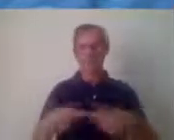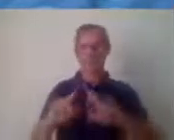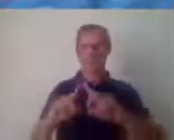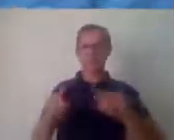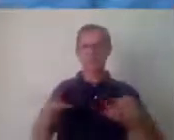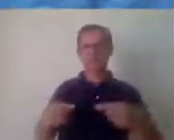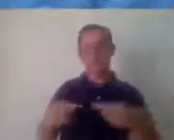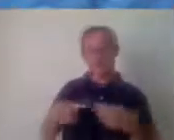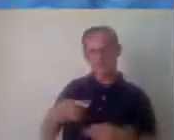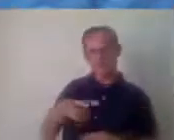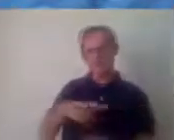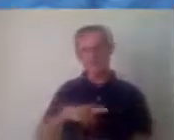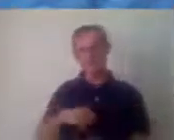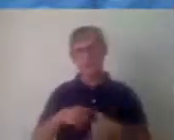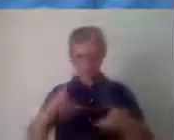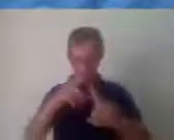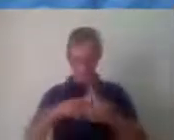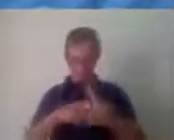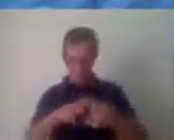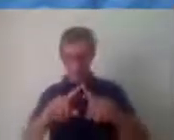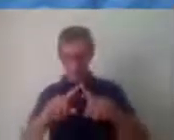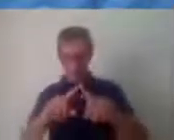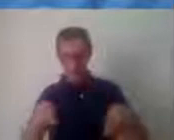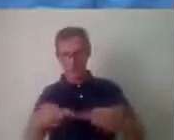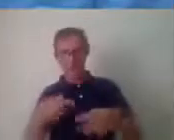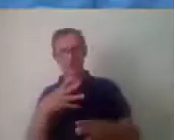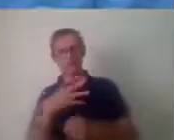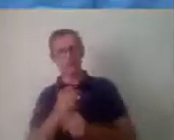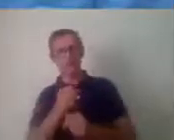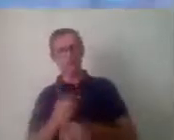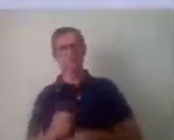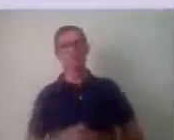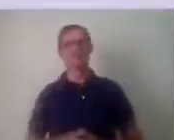retangulares, que você tem aí esse tipo de região para calcular.